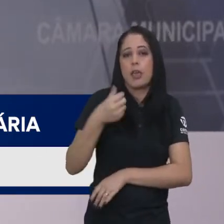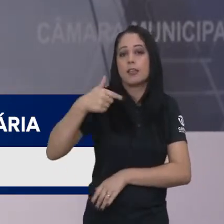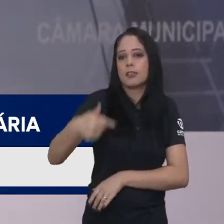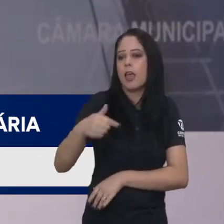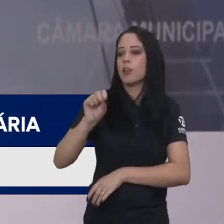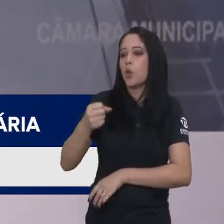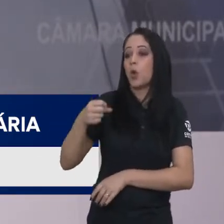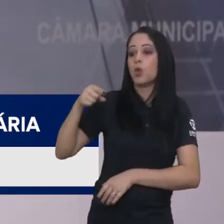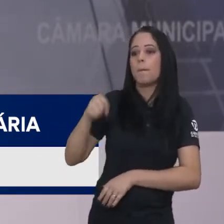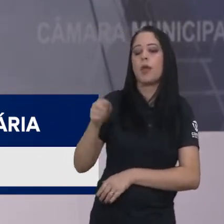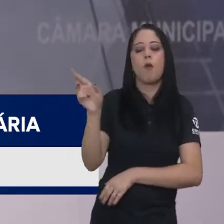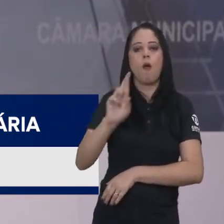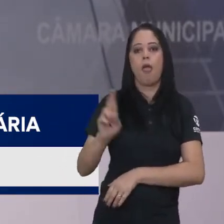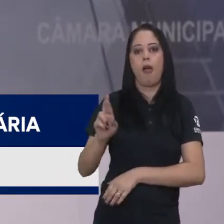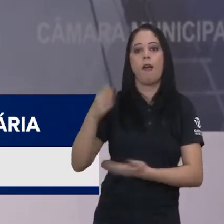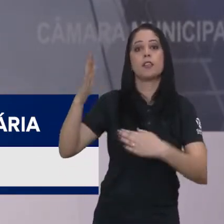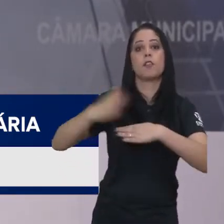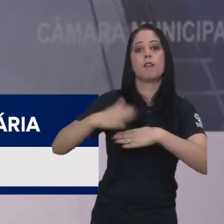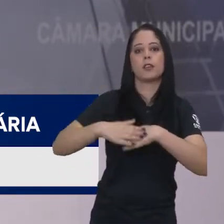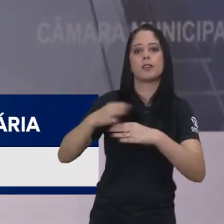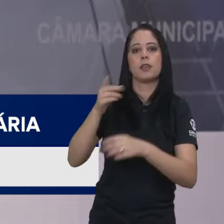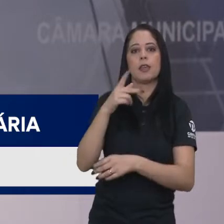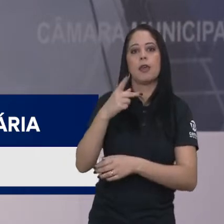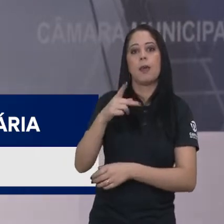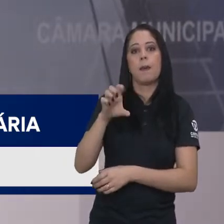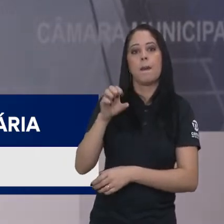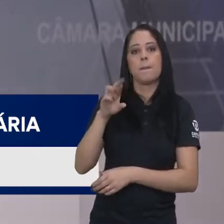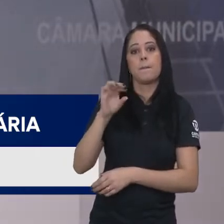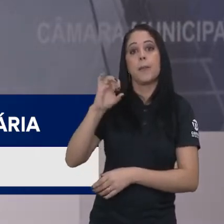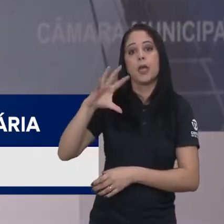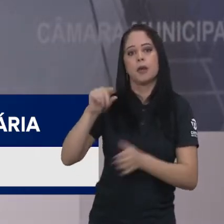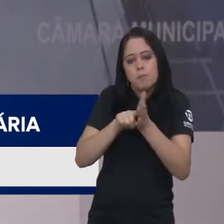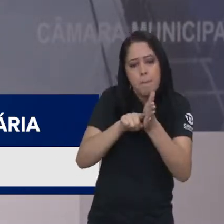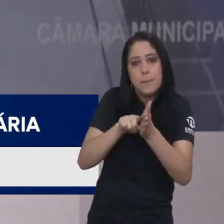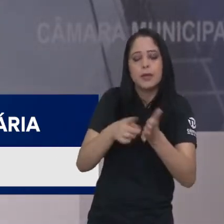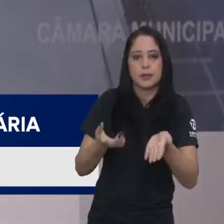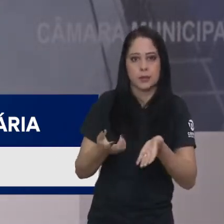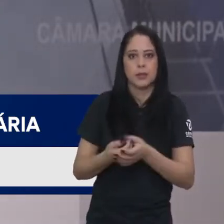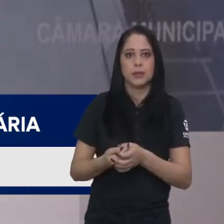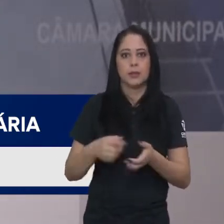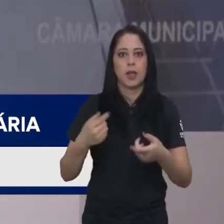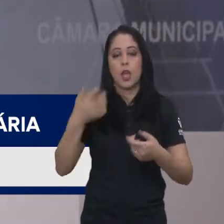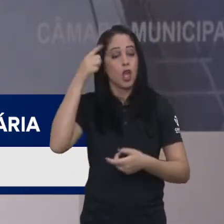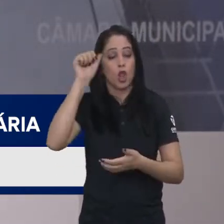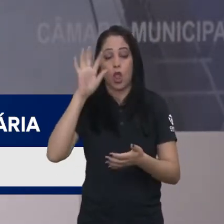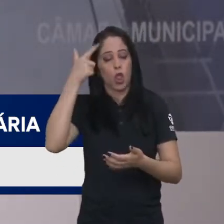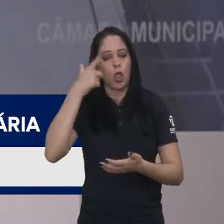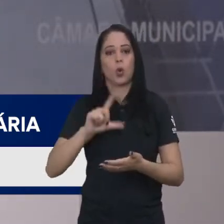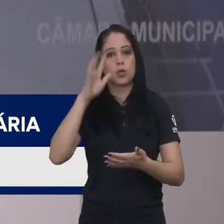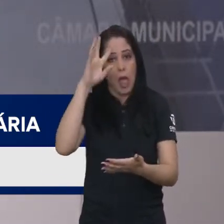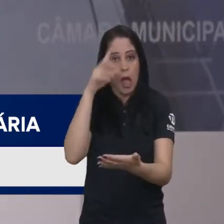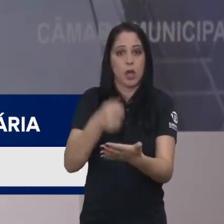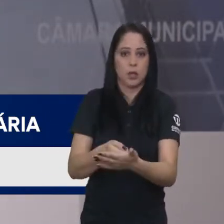7, 8 mil reais para fazer uma perícia. Então, é um gasto também que a gente está tendo por não conseguir resolver esse problema administrativamente.